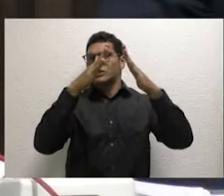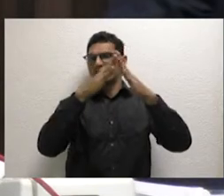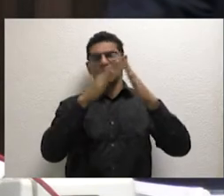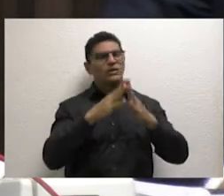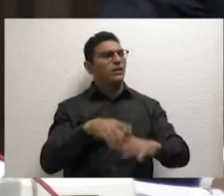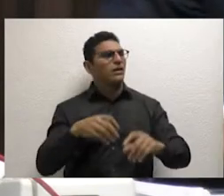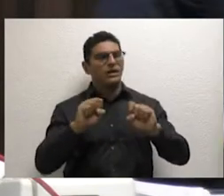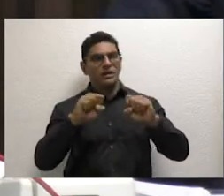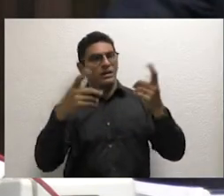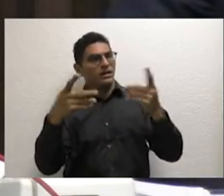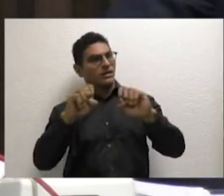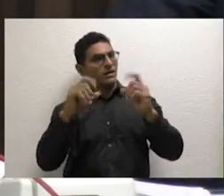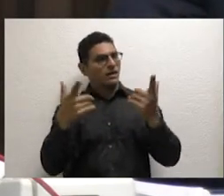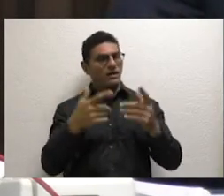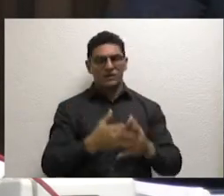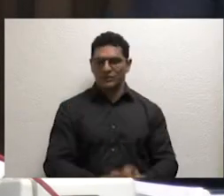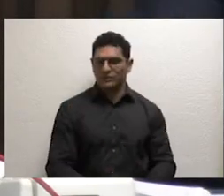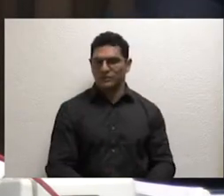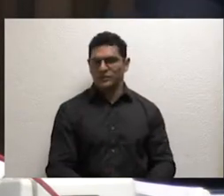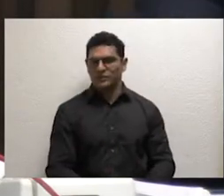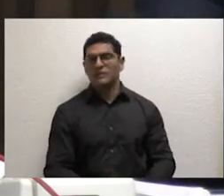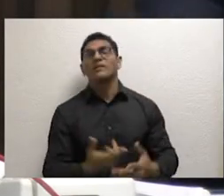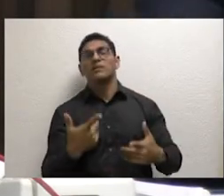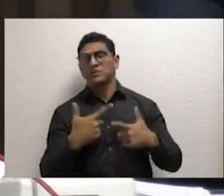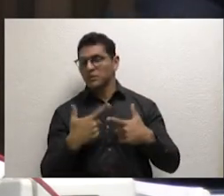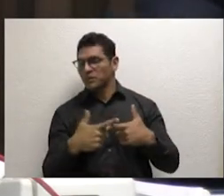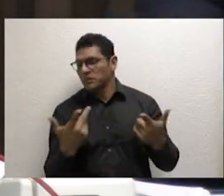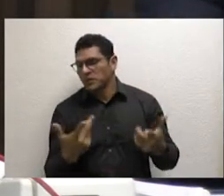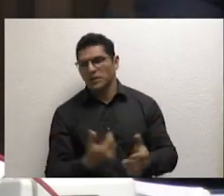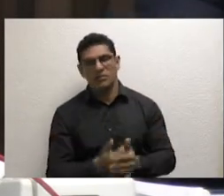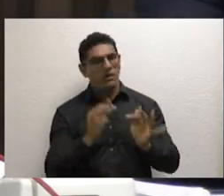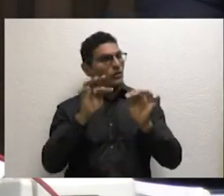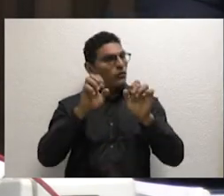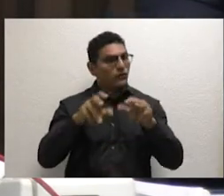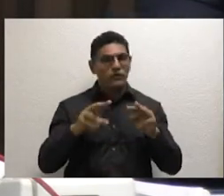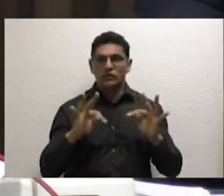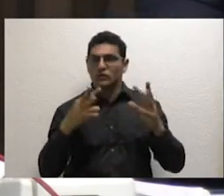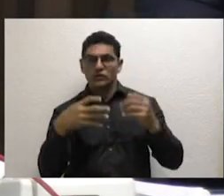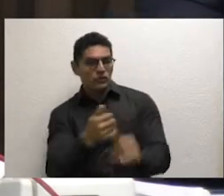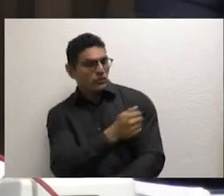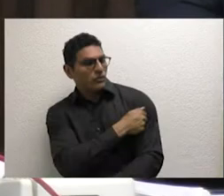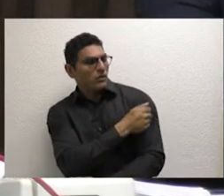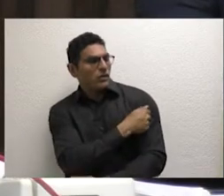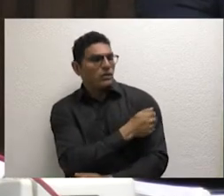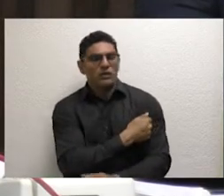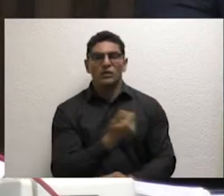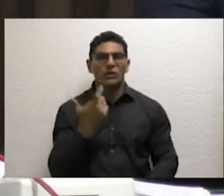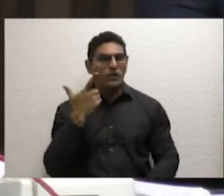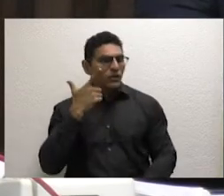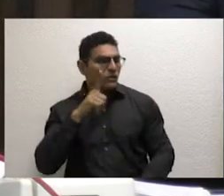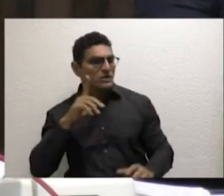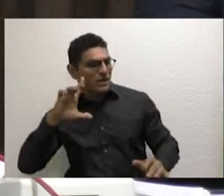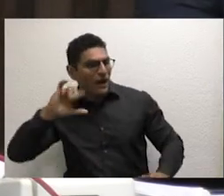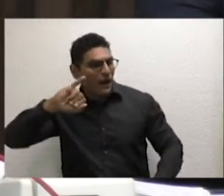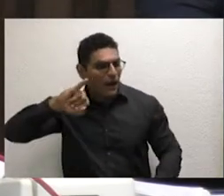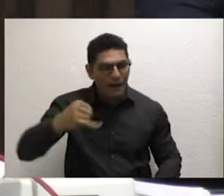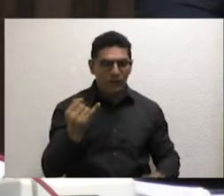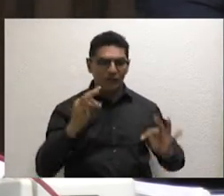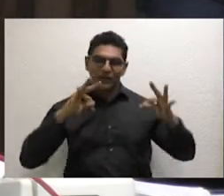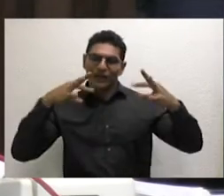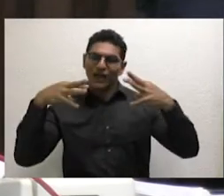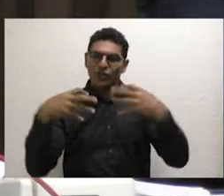claro e para que isso? para que ao final o aluno tenha um bom aproveitamento do ensino